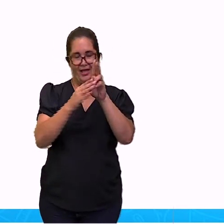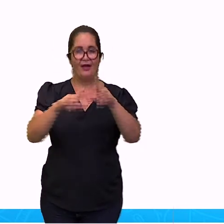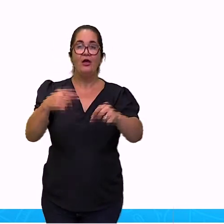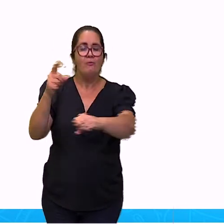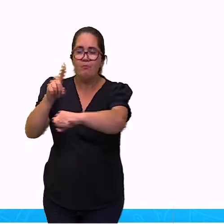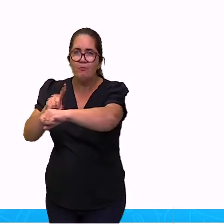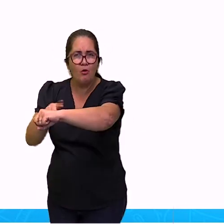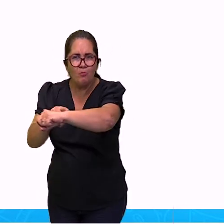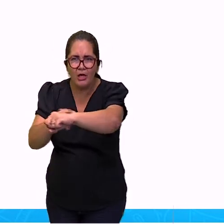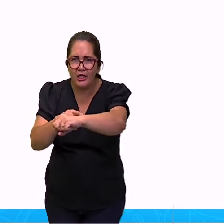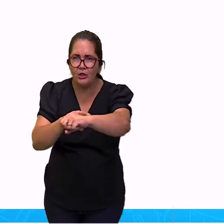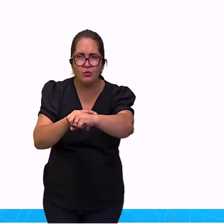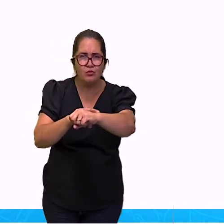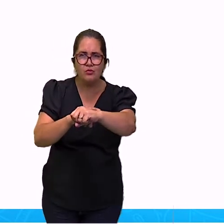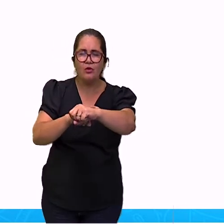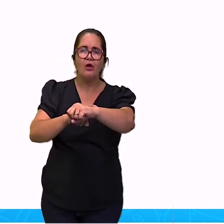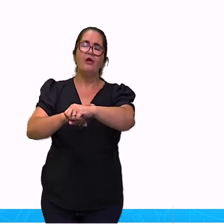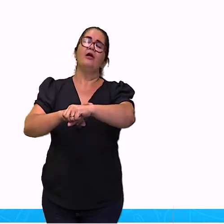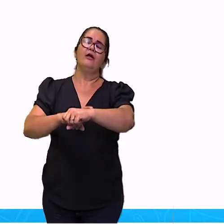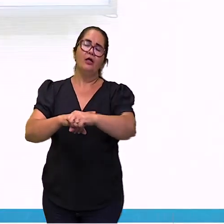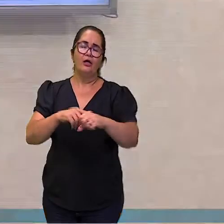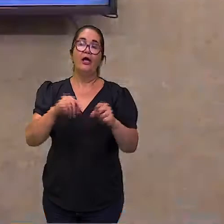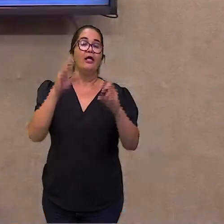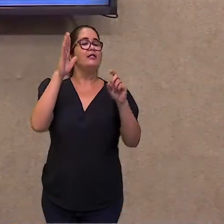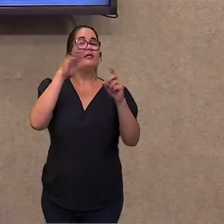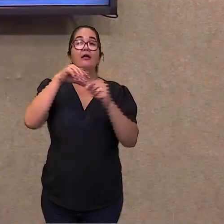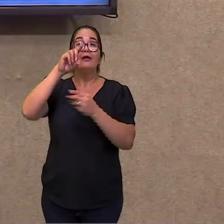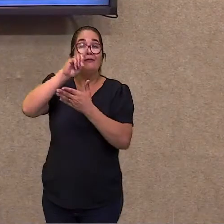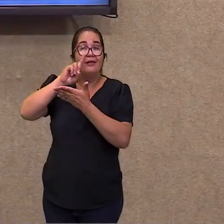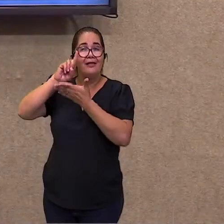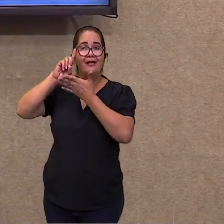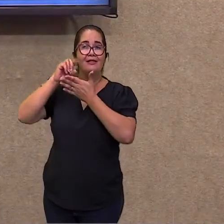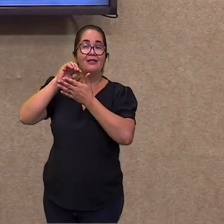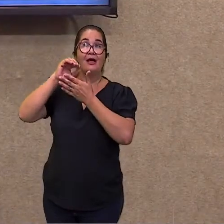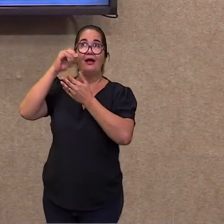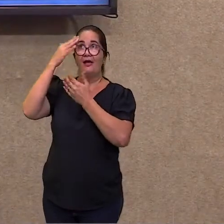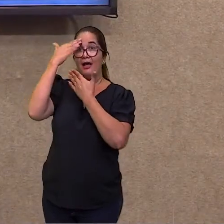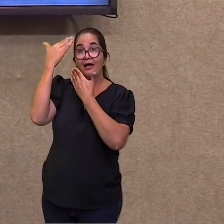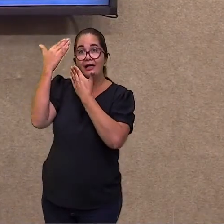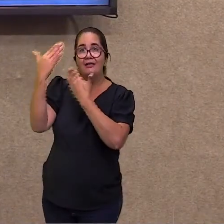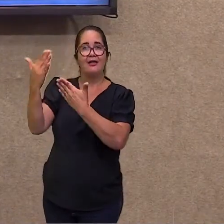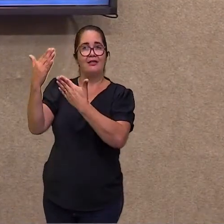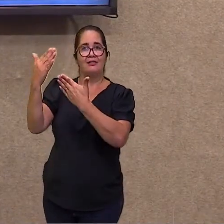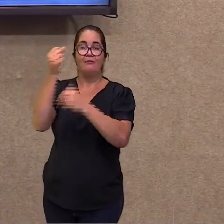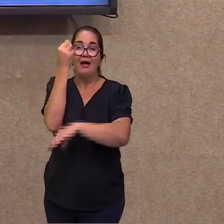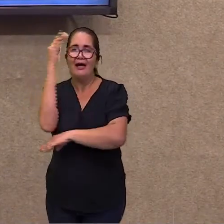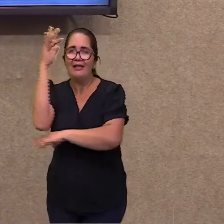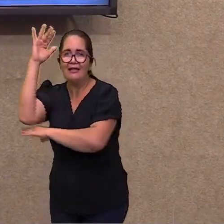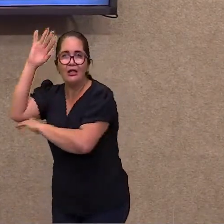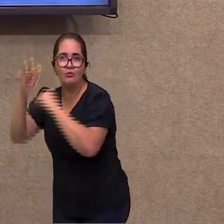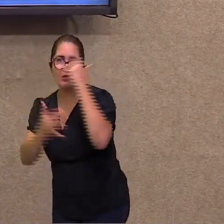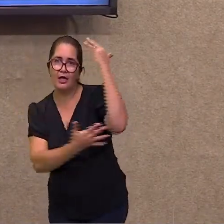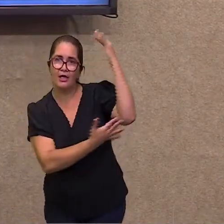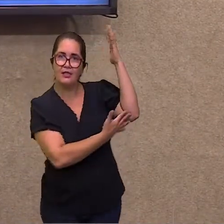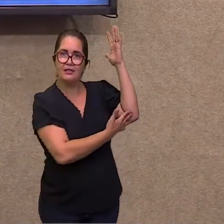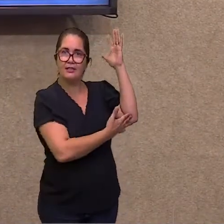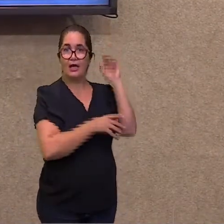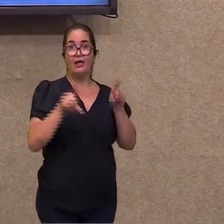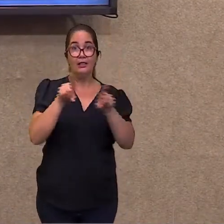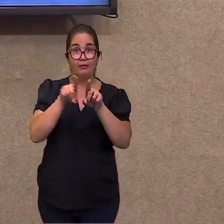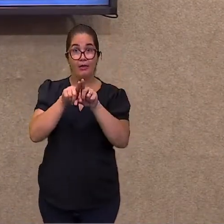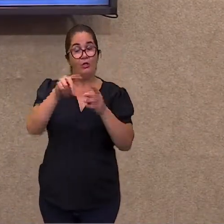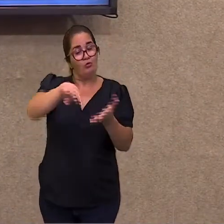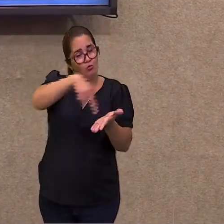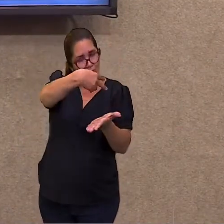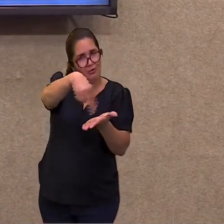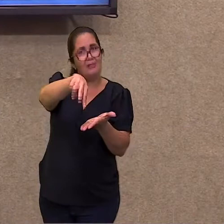algumas máscaras, de acordo com o motivo ritual. Gente, eu quero falar um pouquinho da dança indígena, porque é o seguinte. A dança